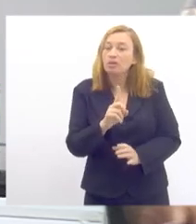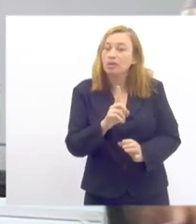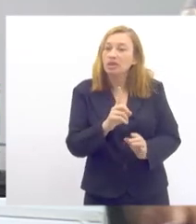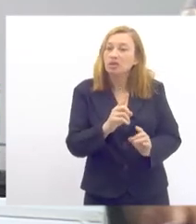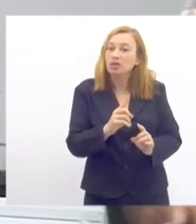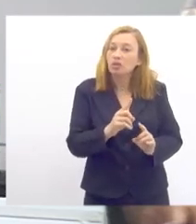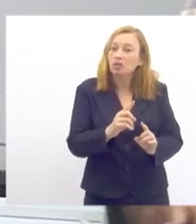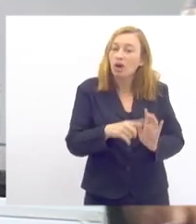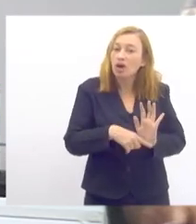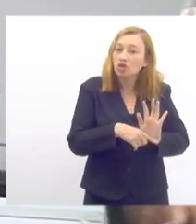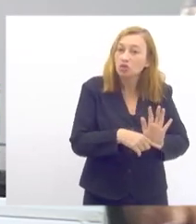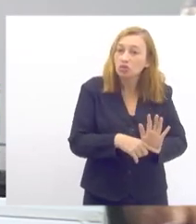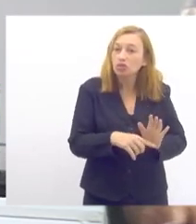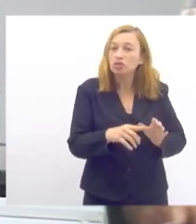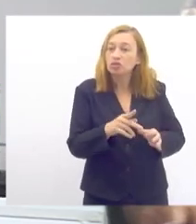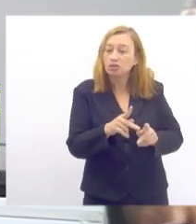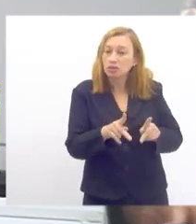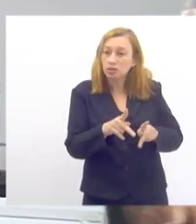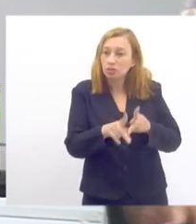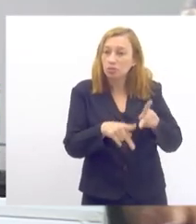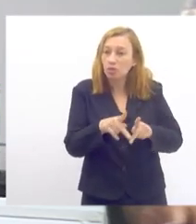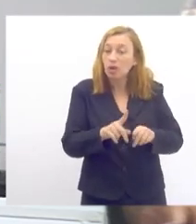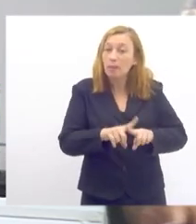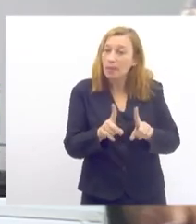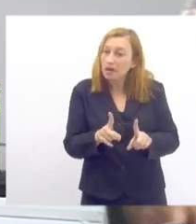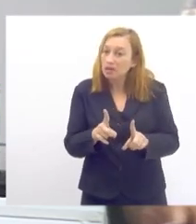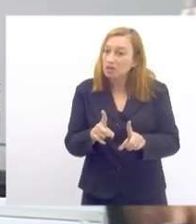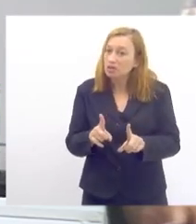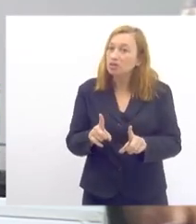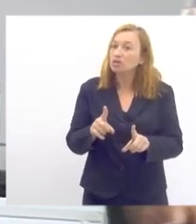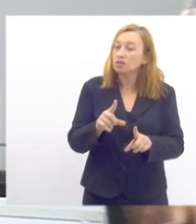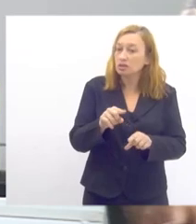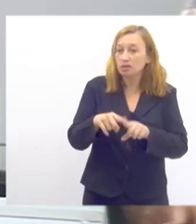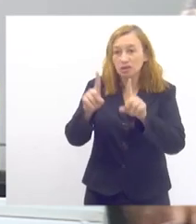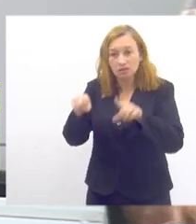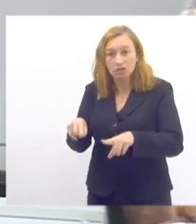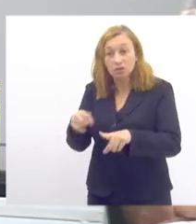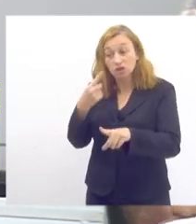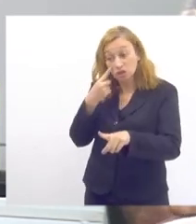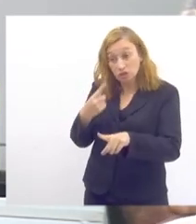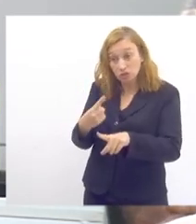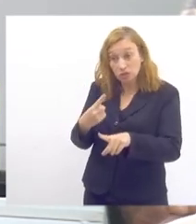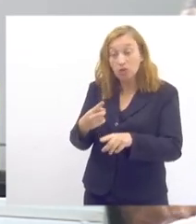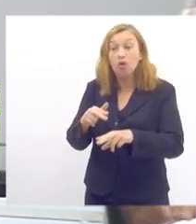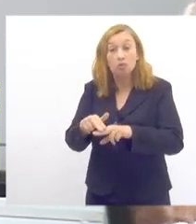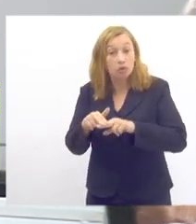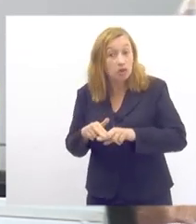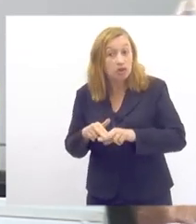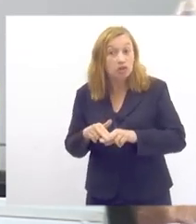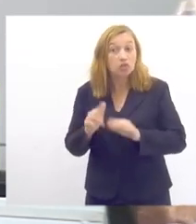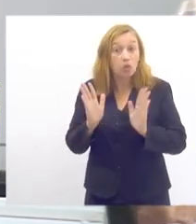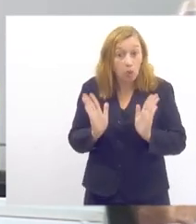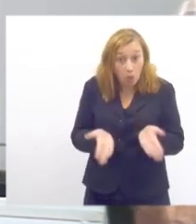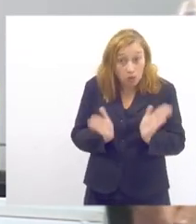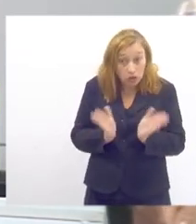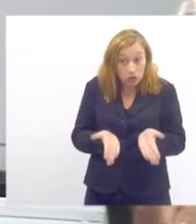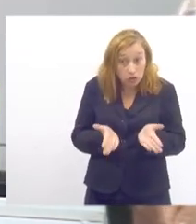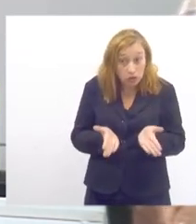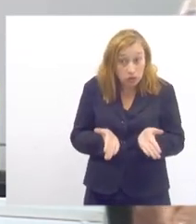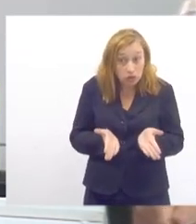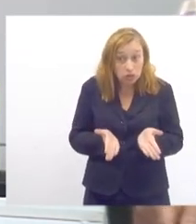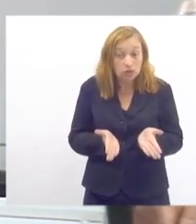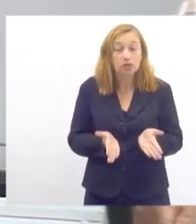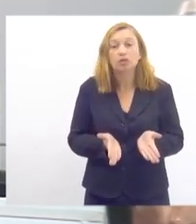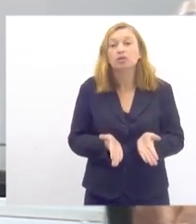acresce à categoria, mas que nós pegamos os servidores nessa situação, por isso talvez hoje a gente